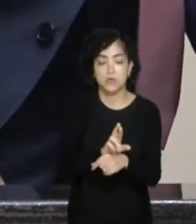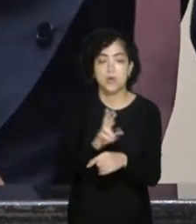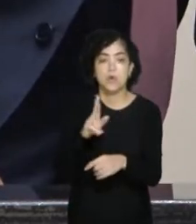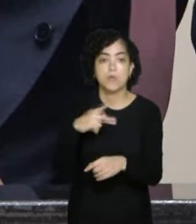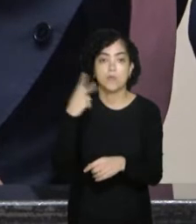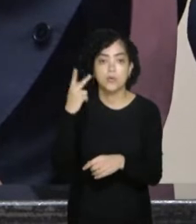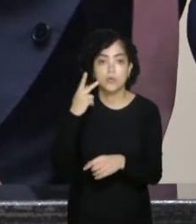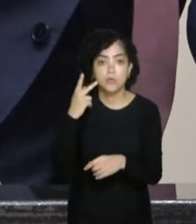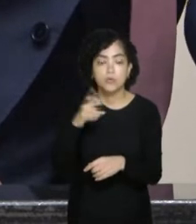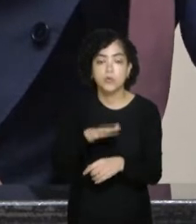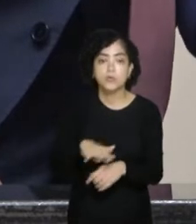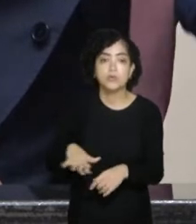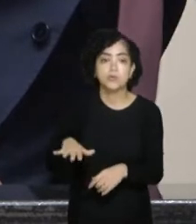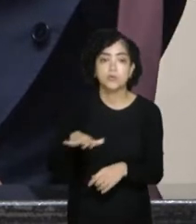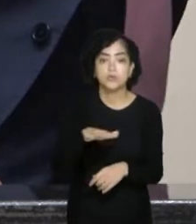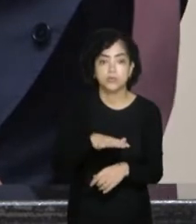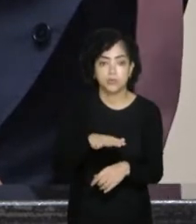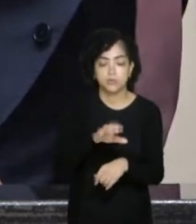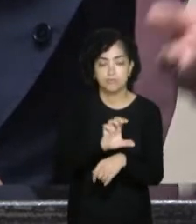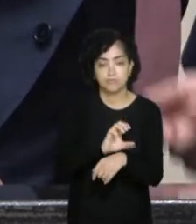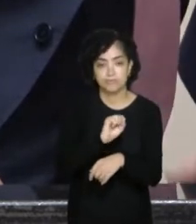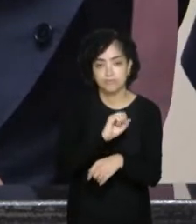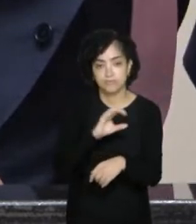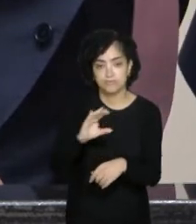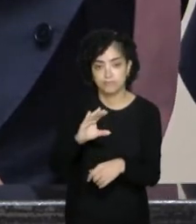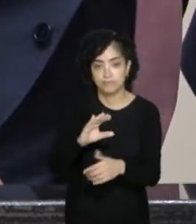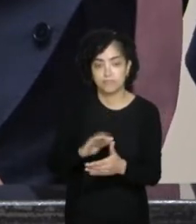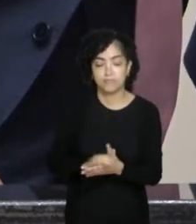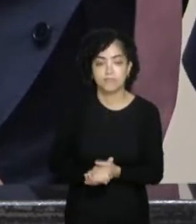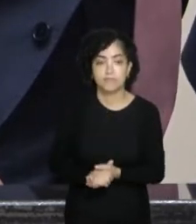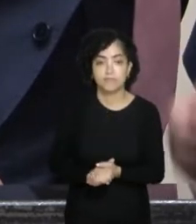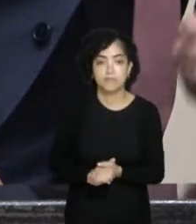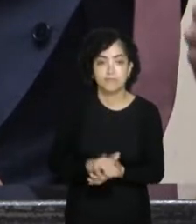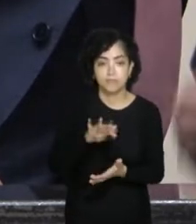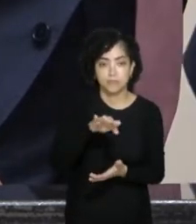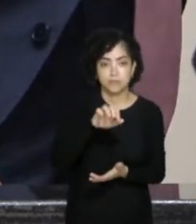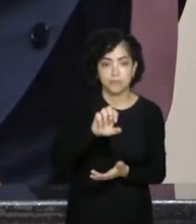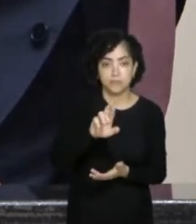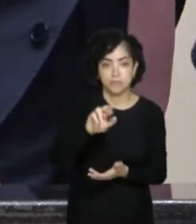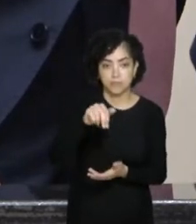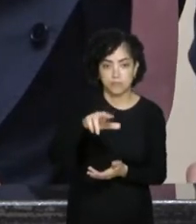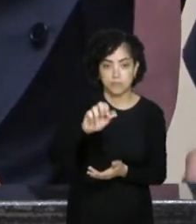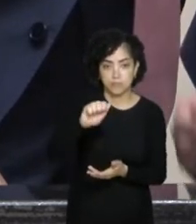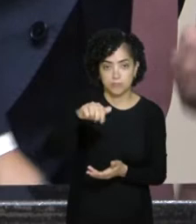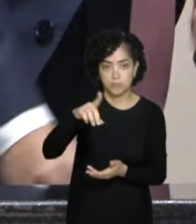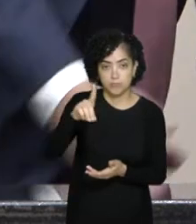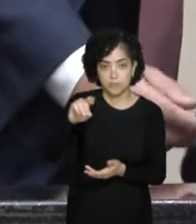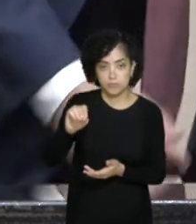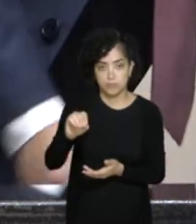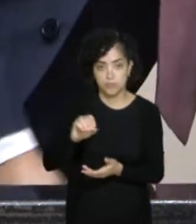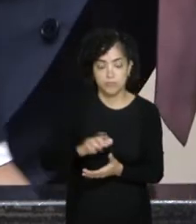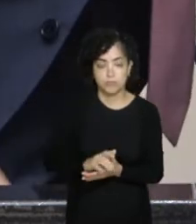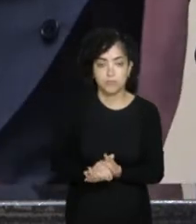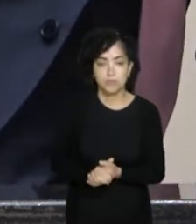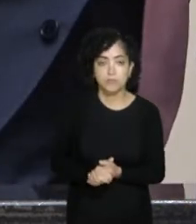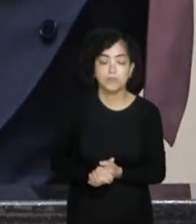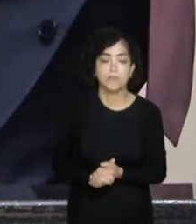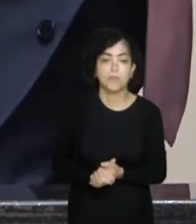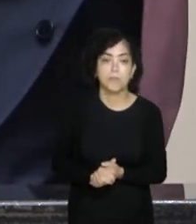de Justiça do Estado de Santa Catarina, Fernando da Silva Comim.